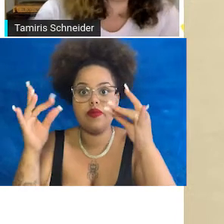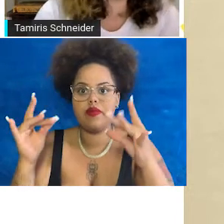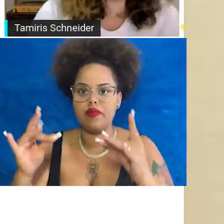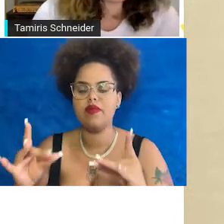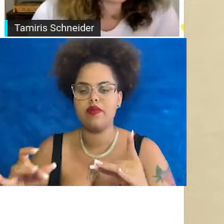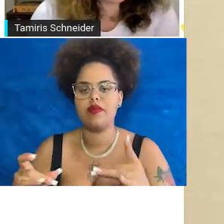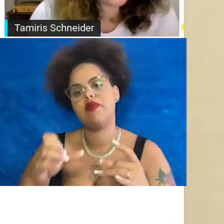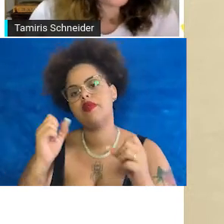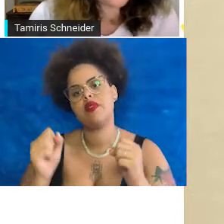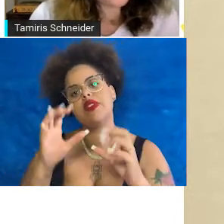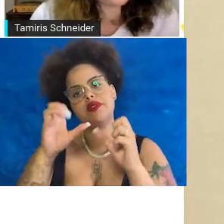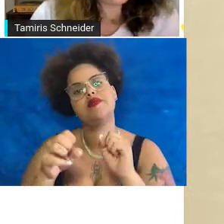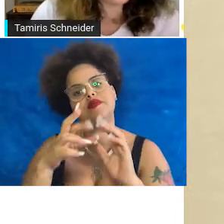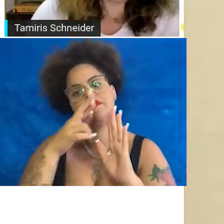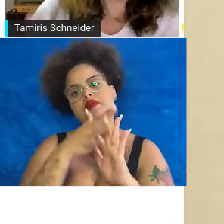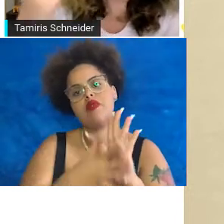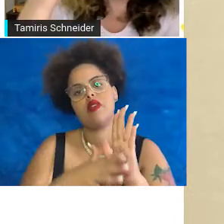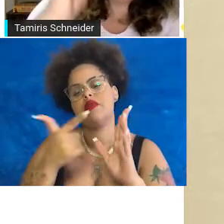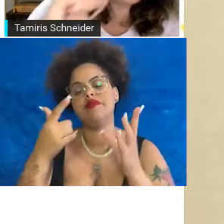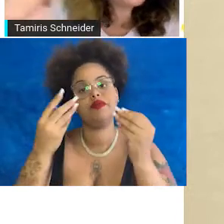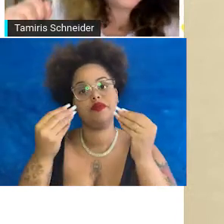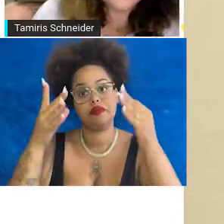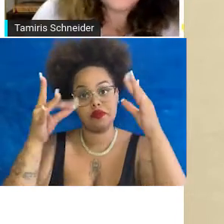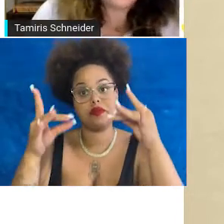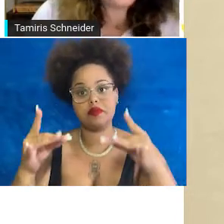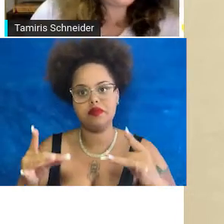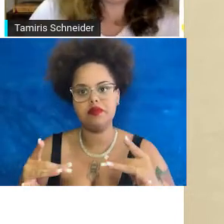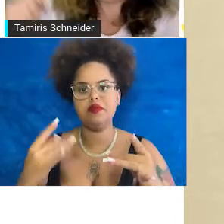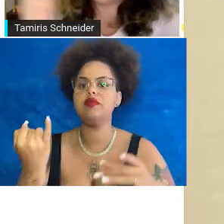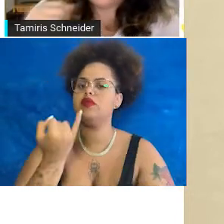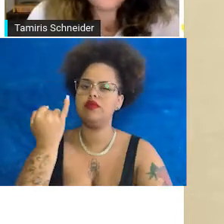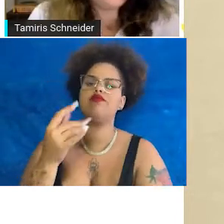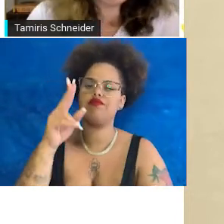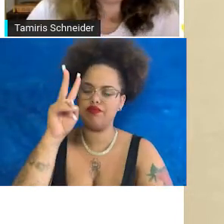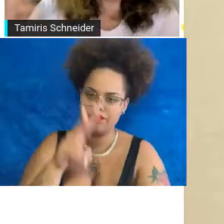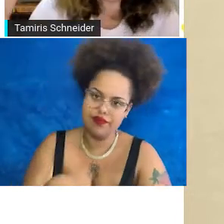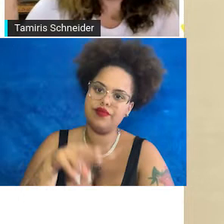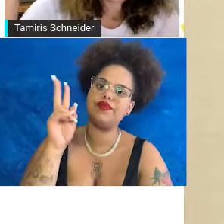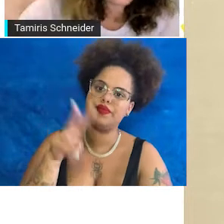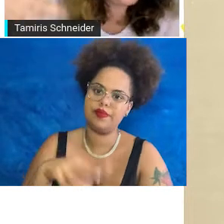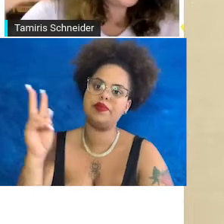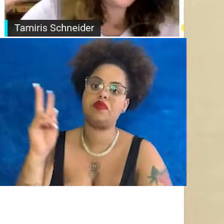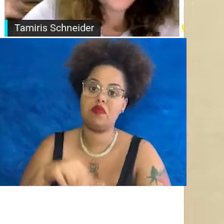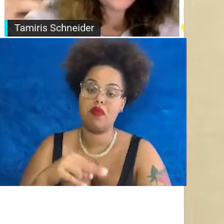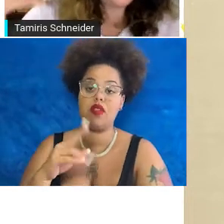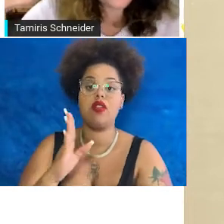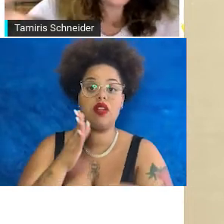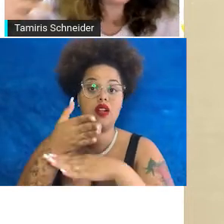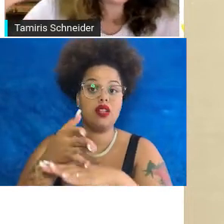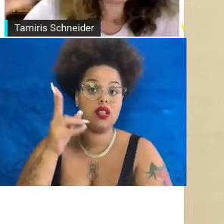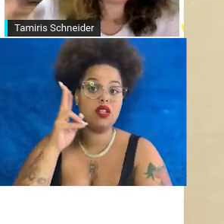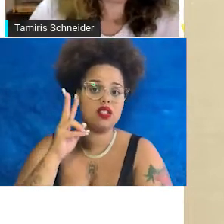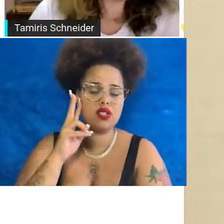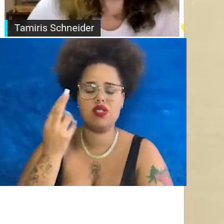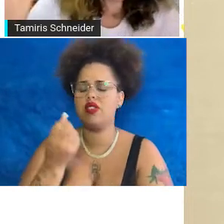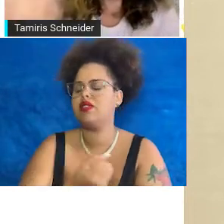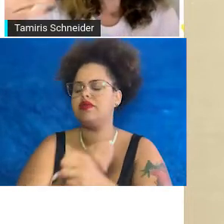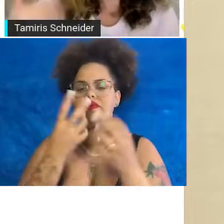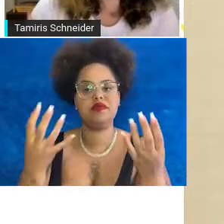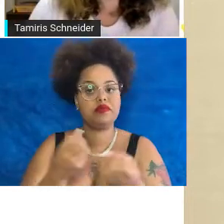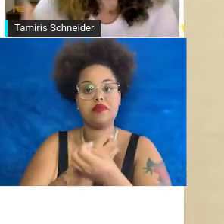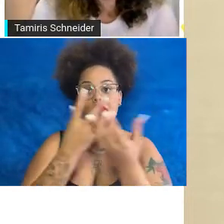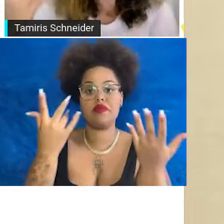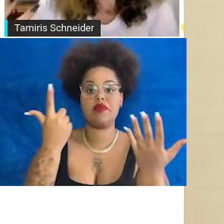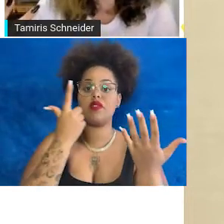gente pode pegar um roteiro que não tenha tanto detalhe. Mas é importantíssimo ler, reler, entrar nessa história várias e várias vezes